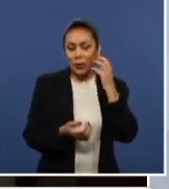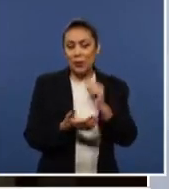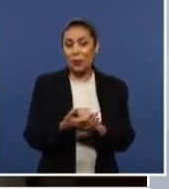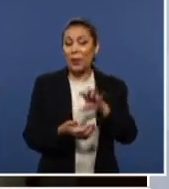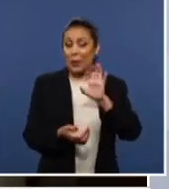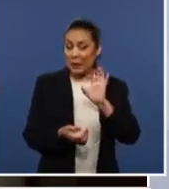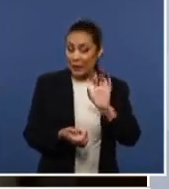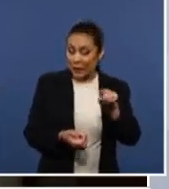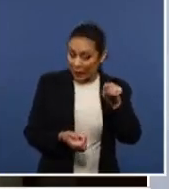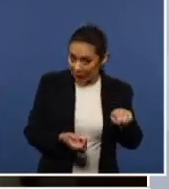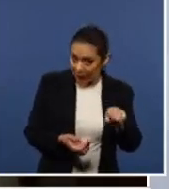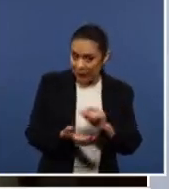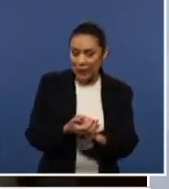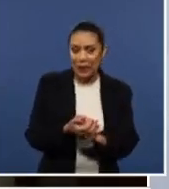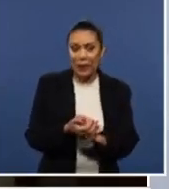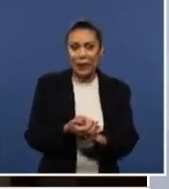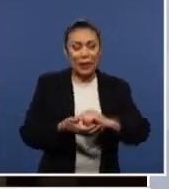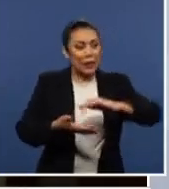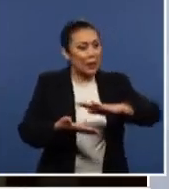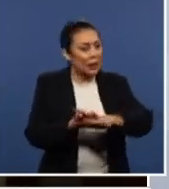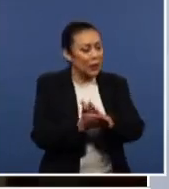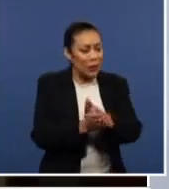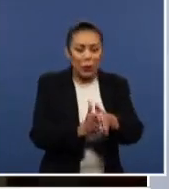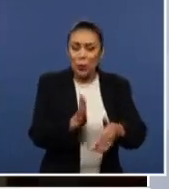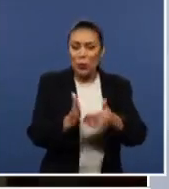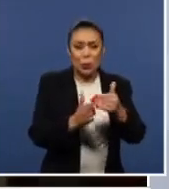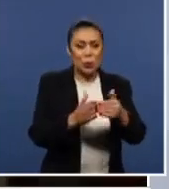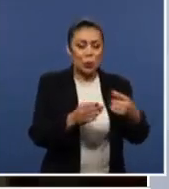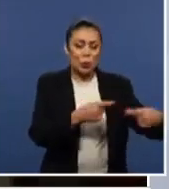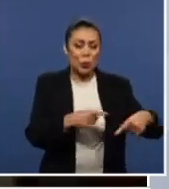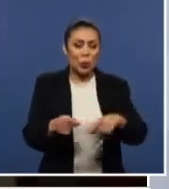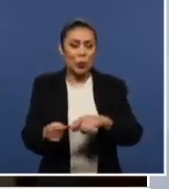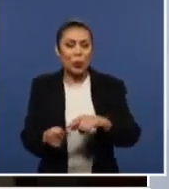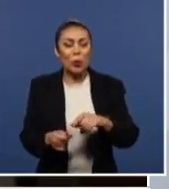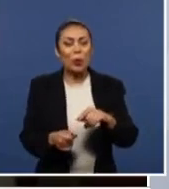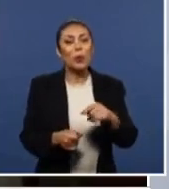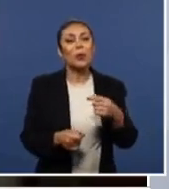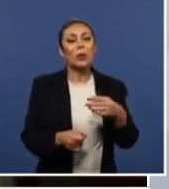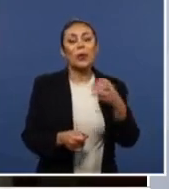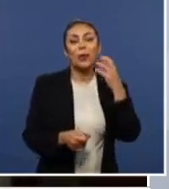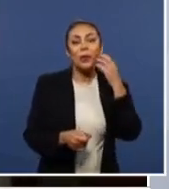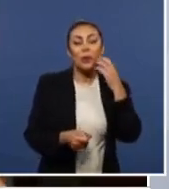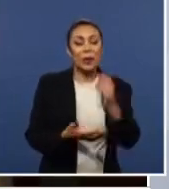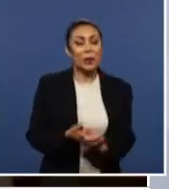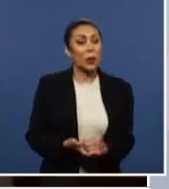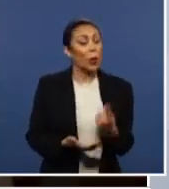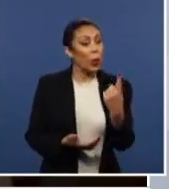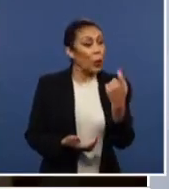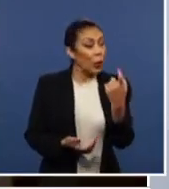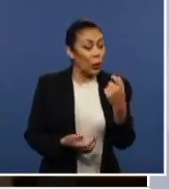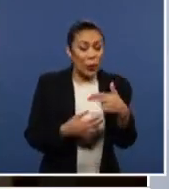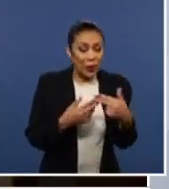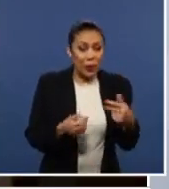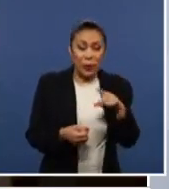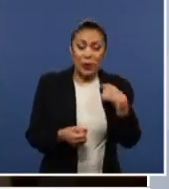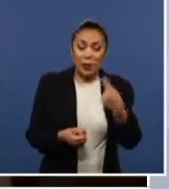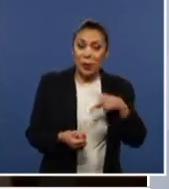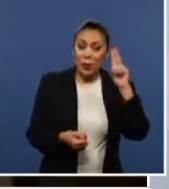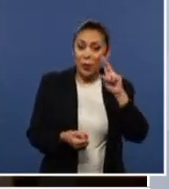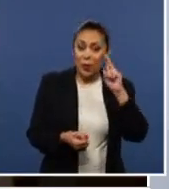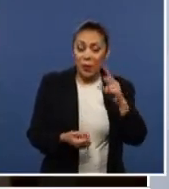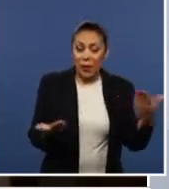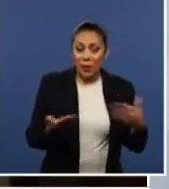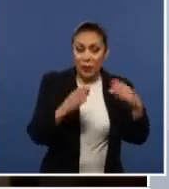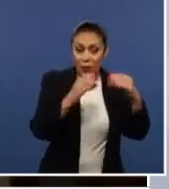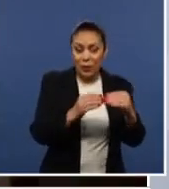cara jogou tudo por água abaixo para o Tarcísio, porque essa é a única imagem que vai sobrar desse dia e dessa